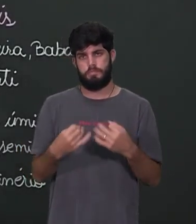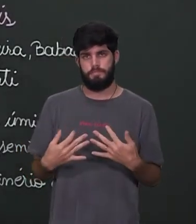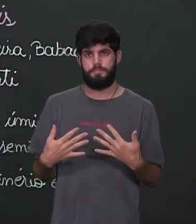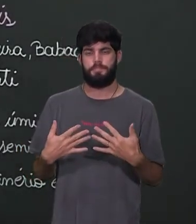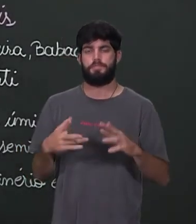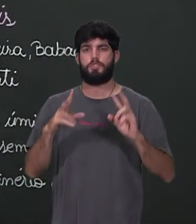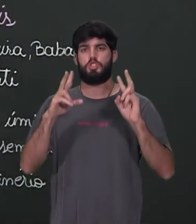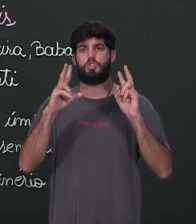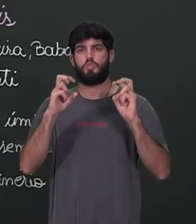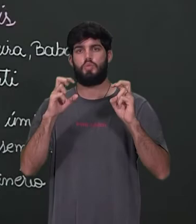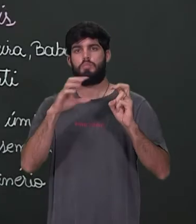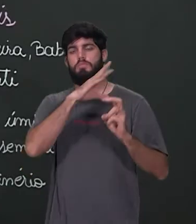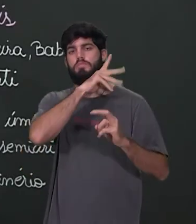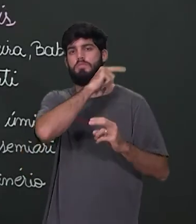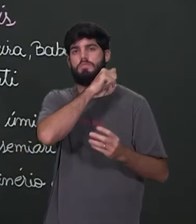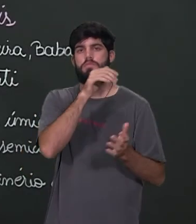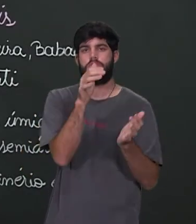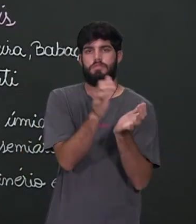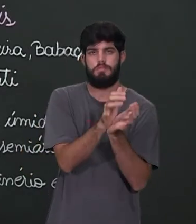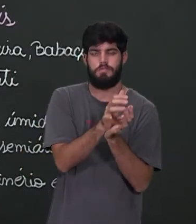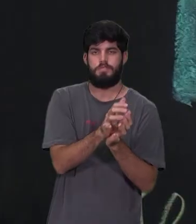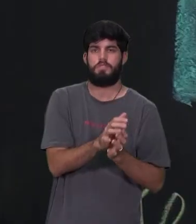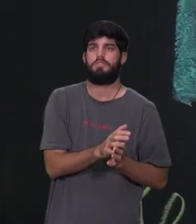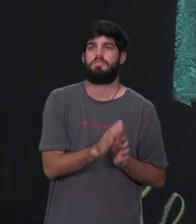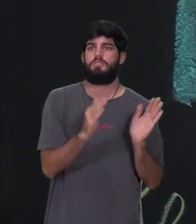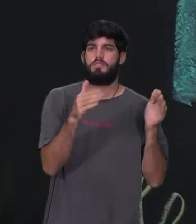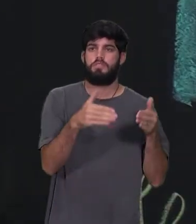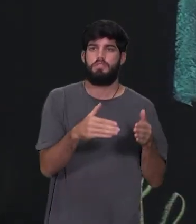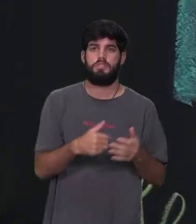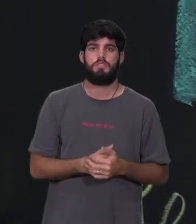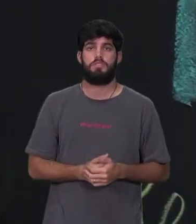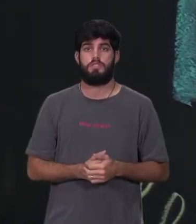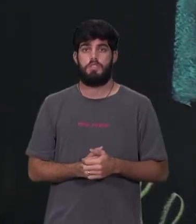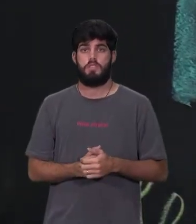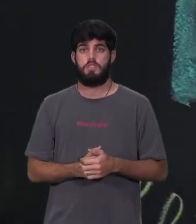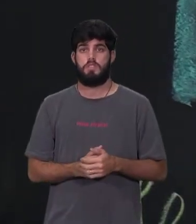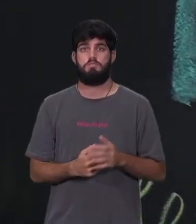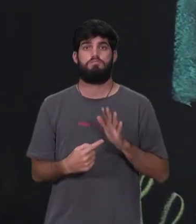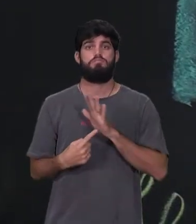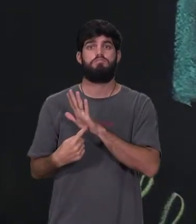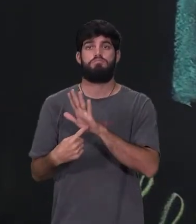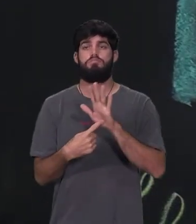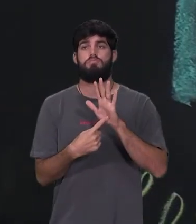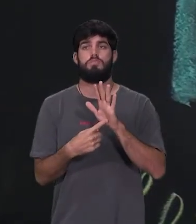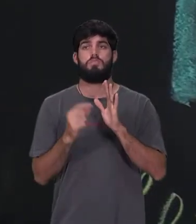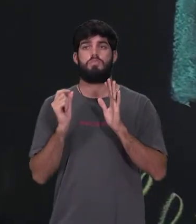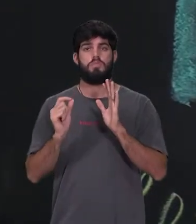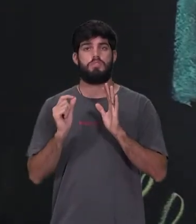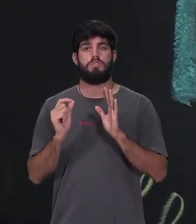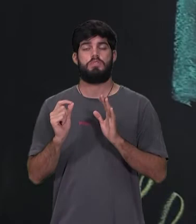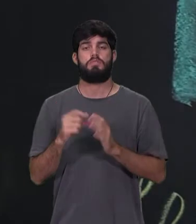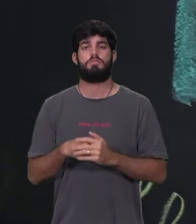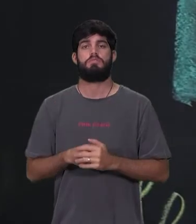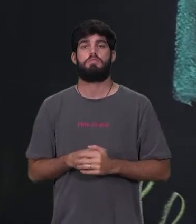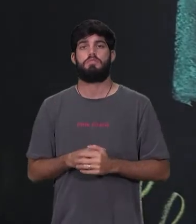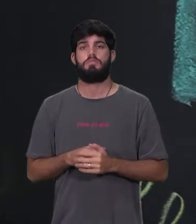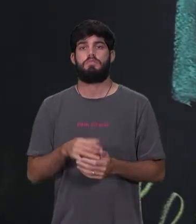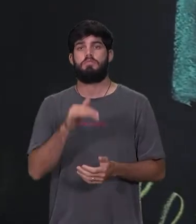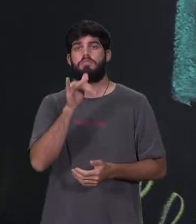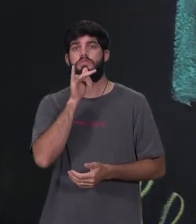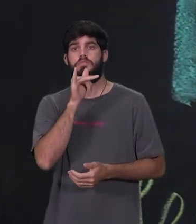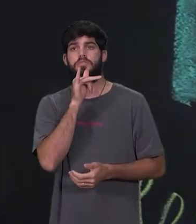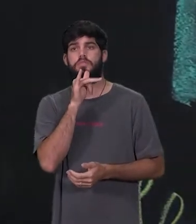de animais que tem aqui? ênfase em animais. Como destaque, a gente pode colocar algumas espécies que são bem conhecidas, como,